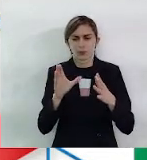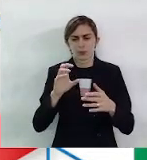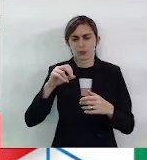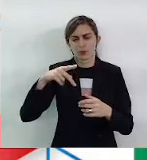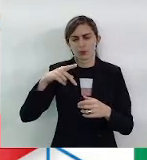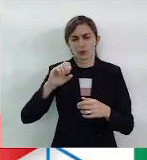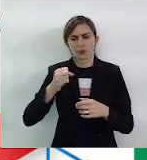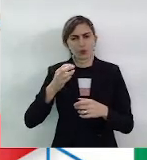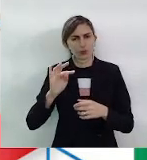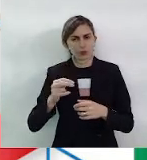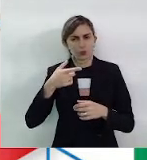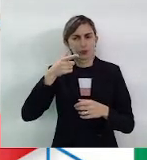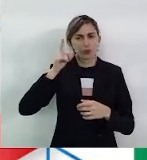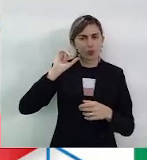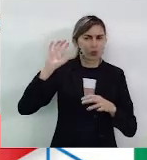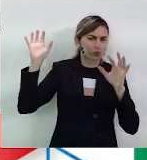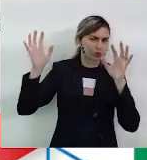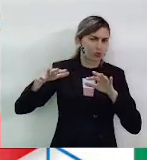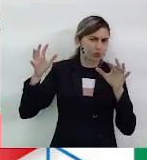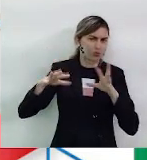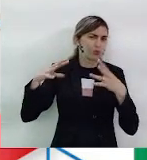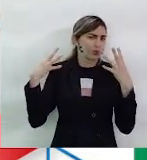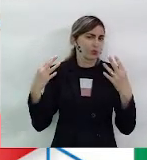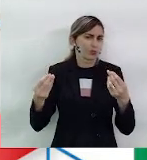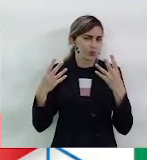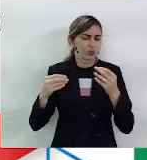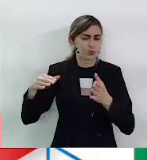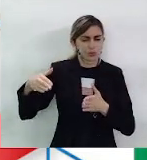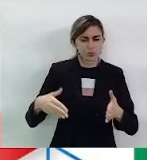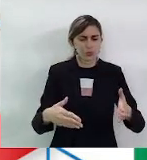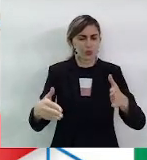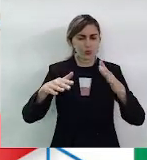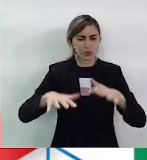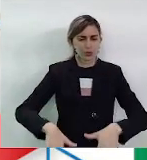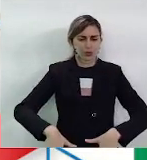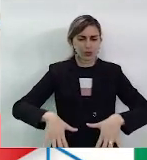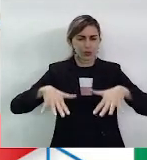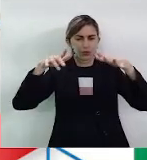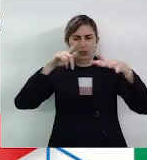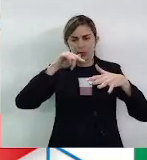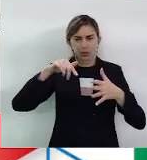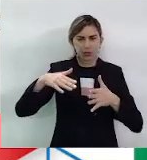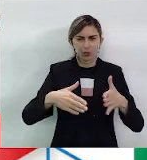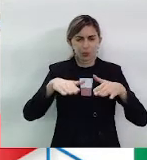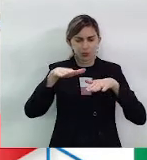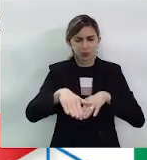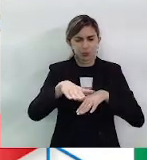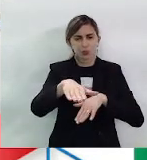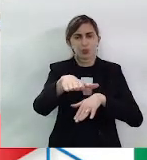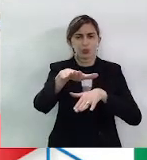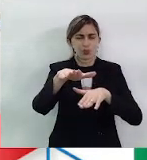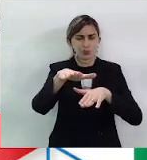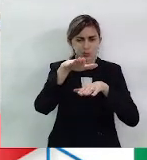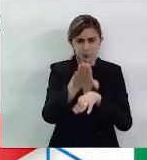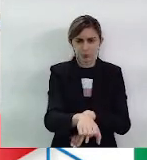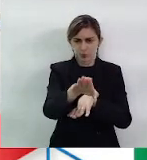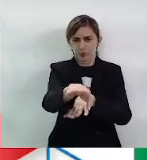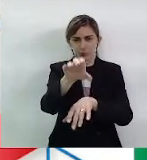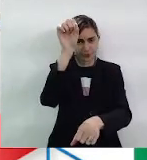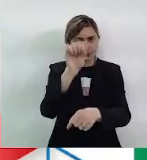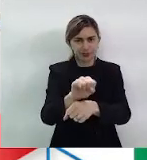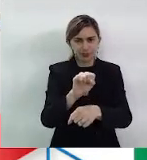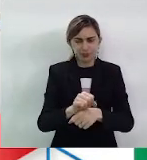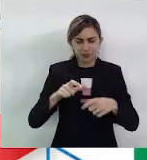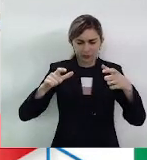vocês. Ontem choveu bastante, as ruas ficaram alagadas e o trânsito ficou congestionado em